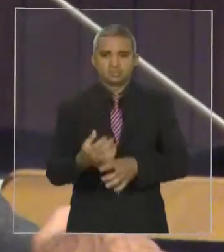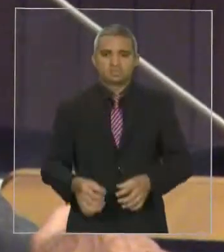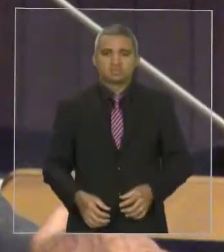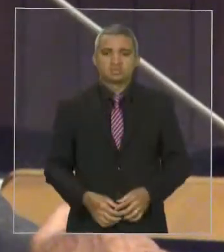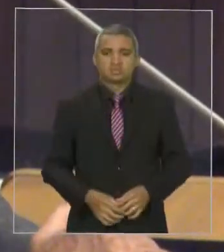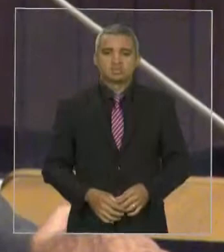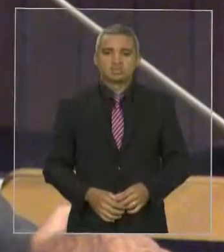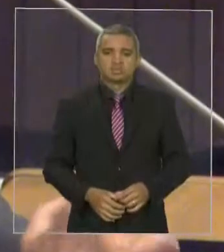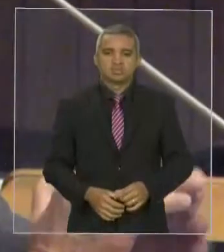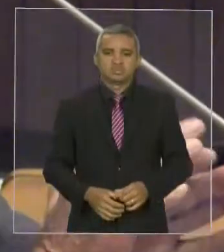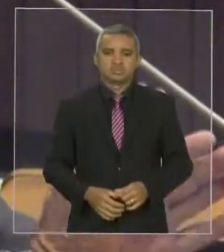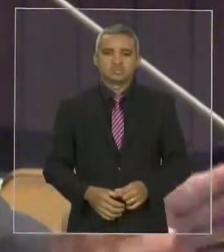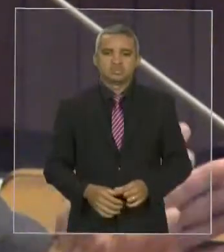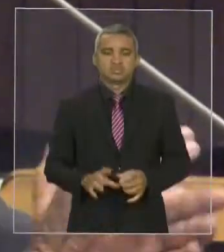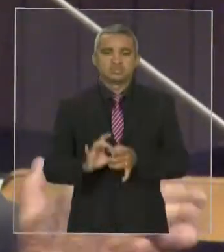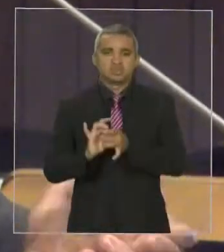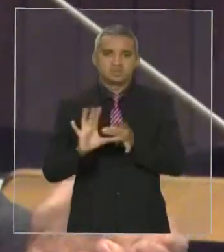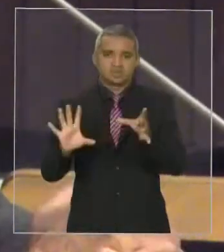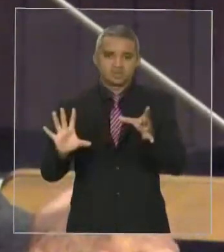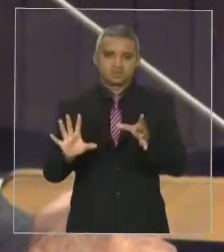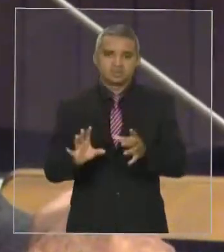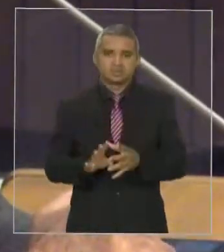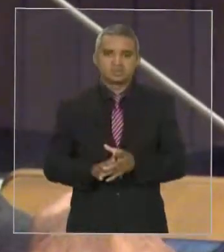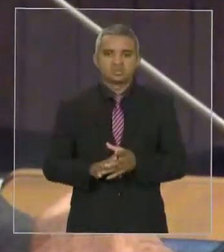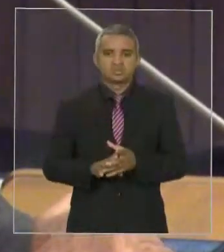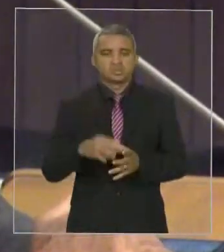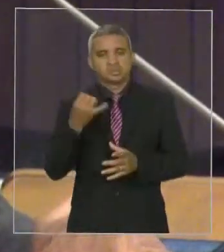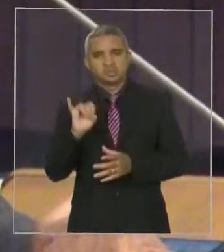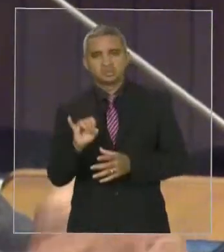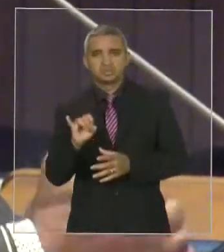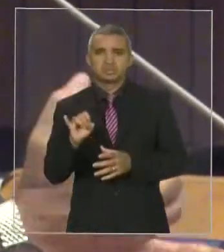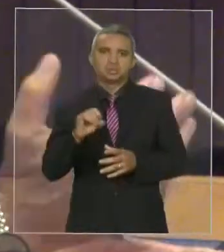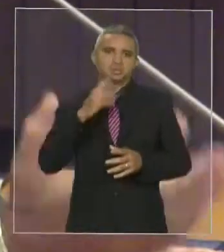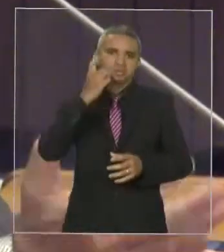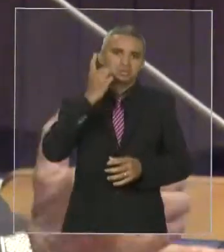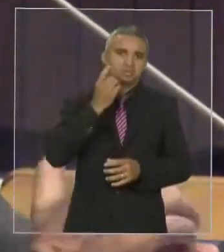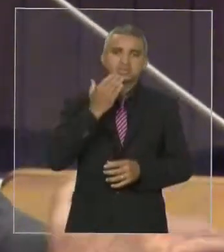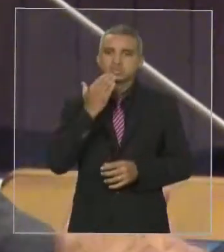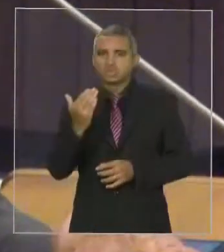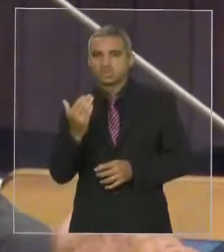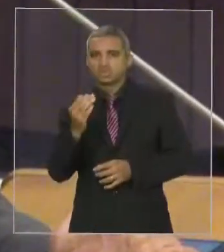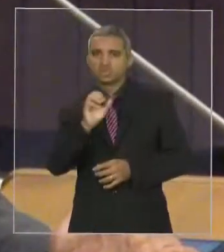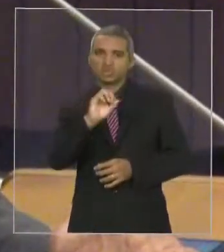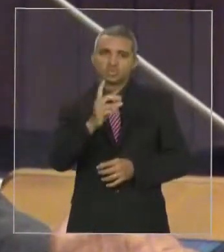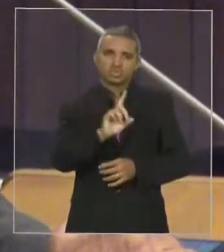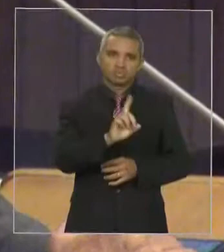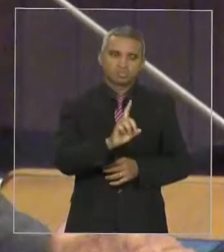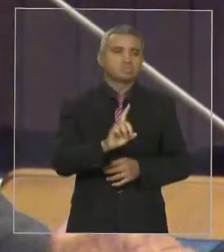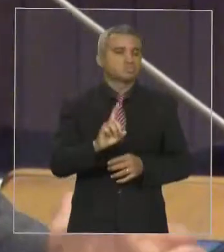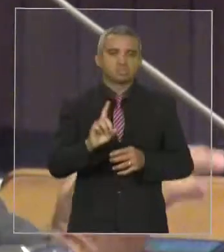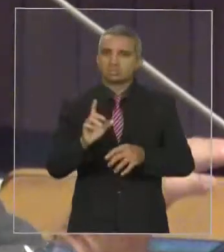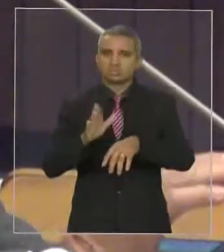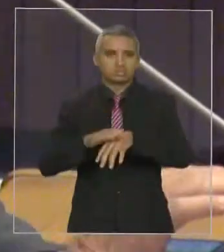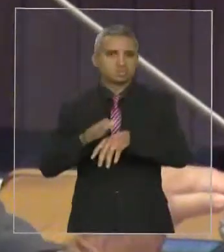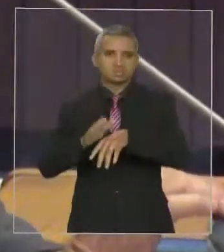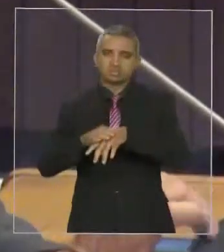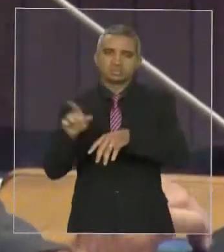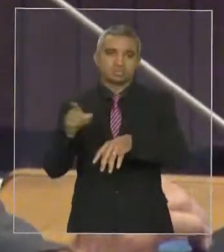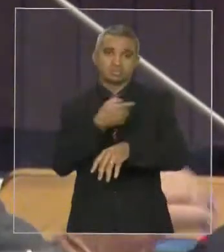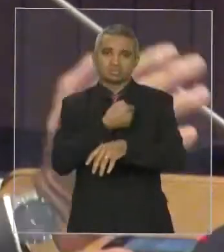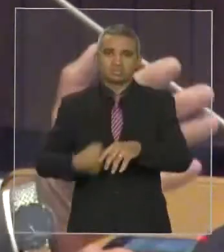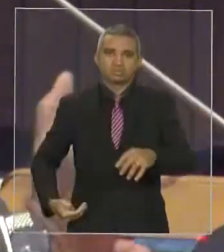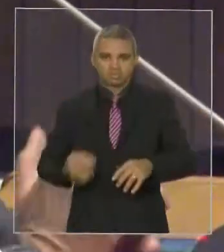que ele está liberando independentemente de deputado, de quem quer que seja a indicação.